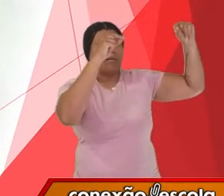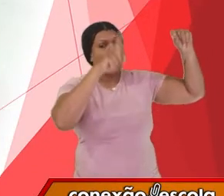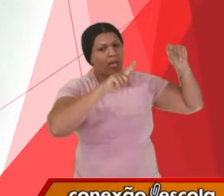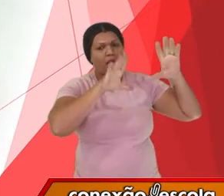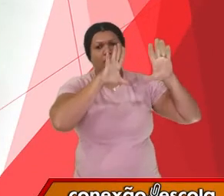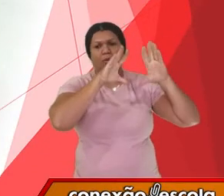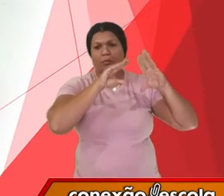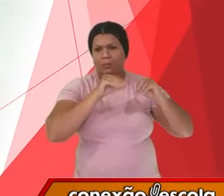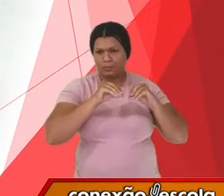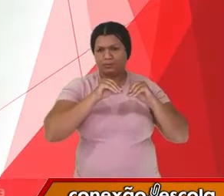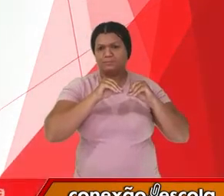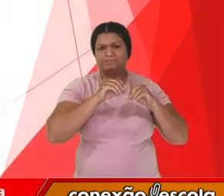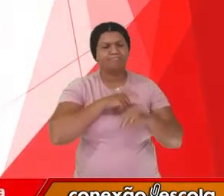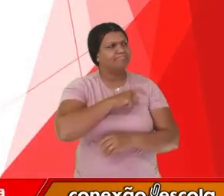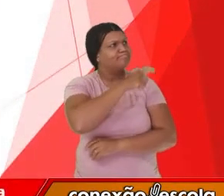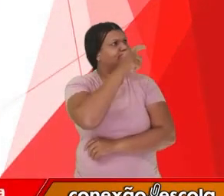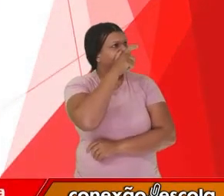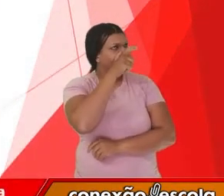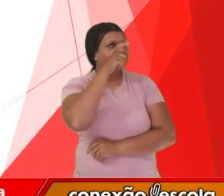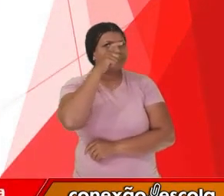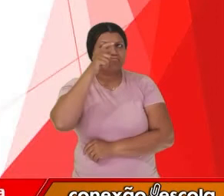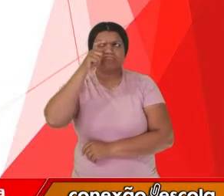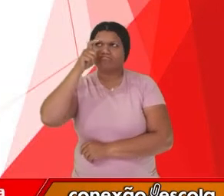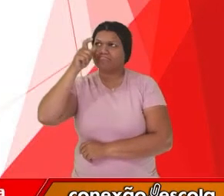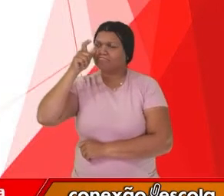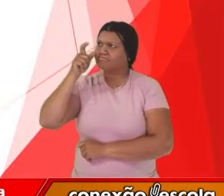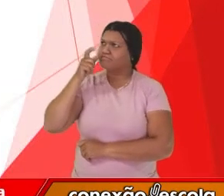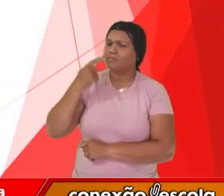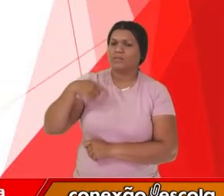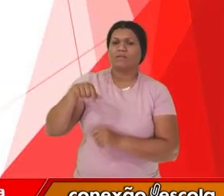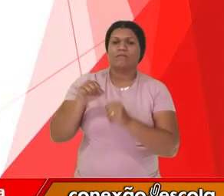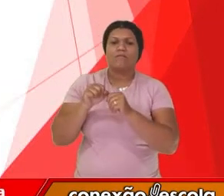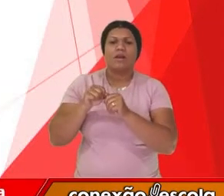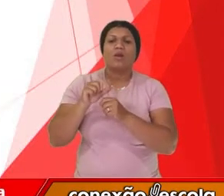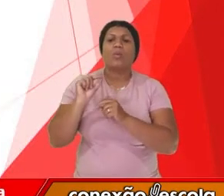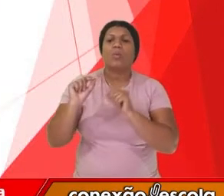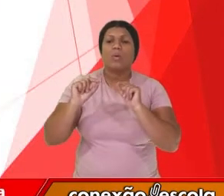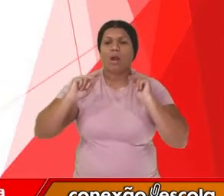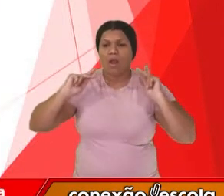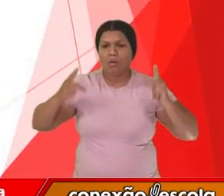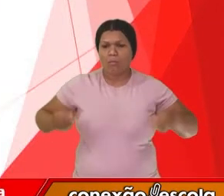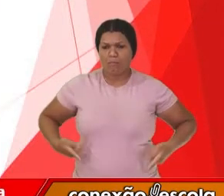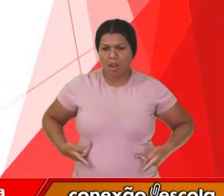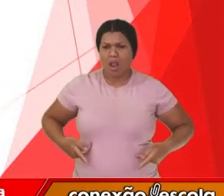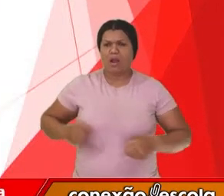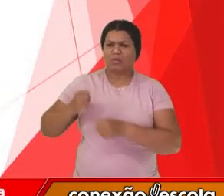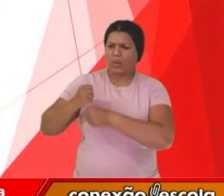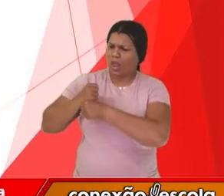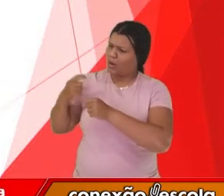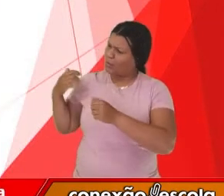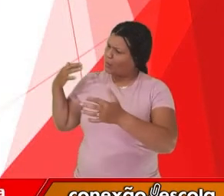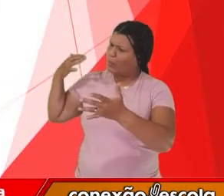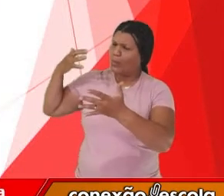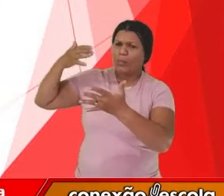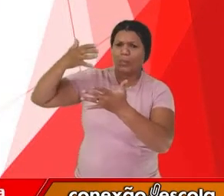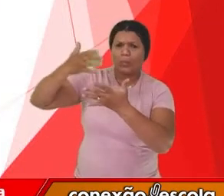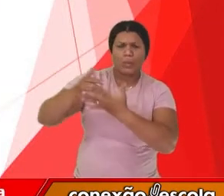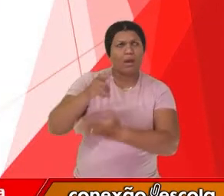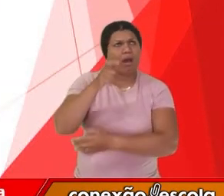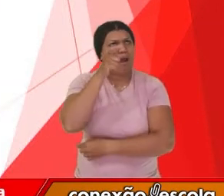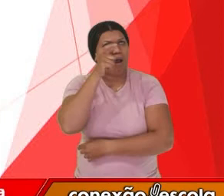noite. Essas observações que foram feitas pela humanidade ao longo de vários e vários